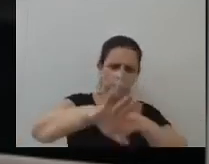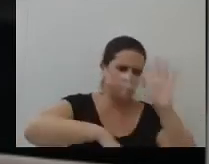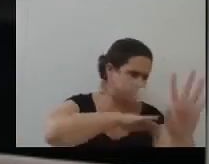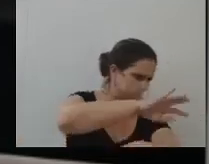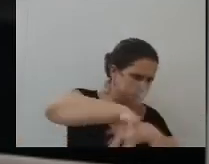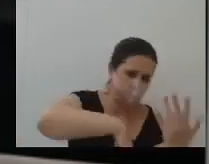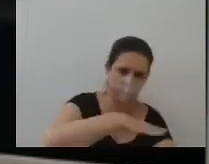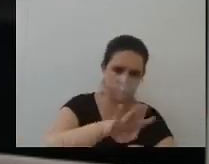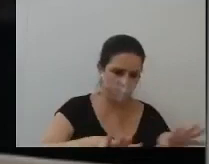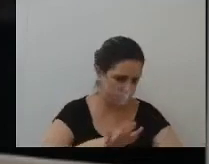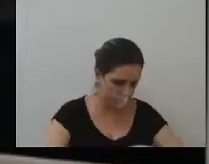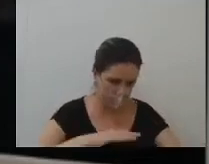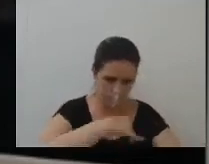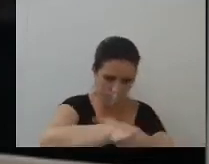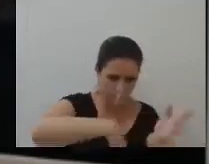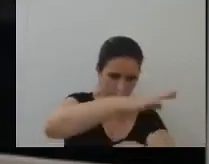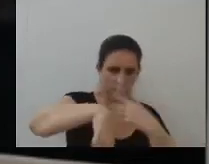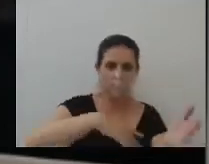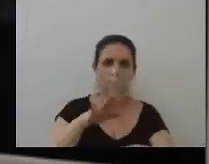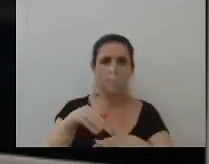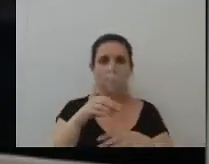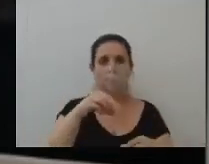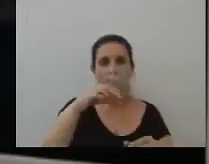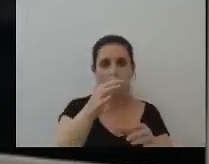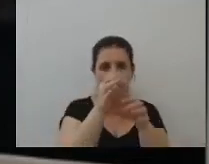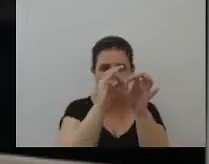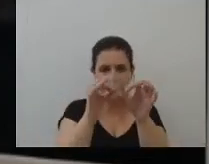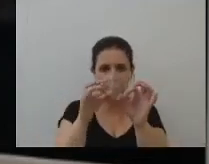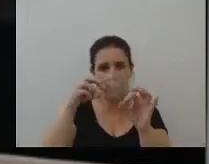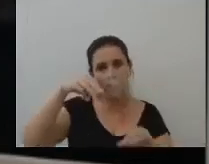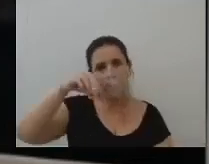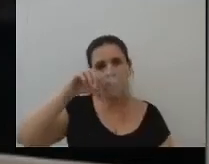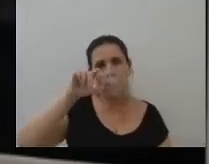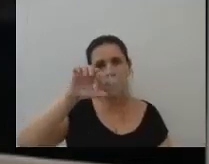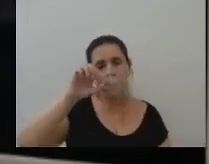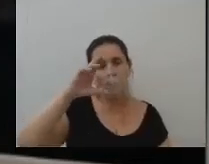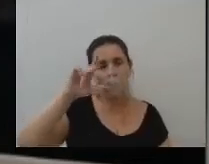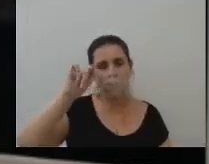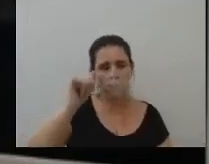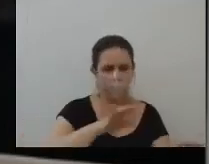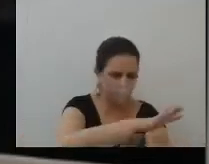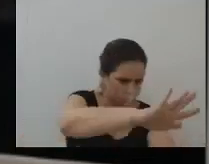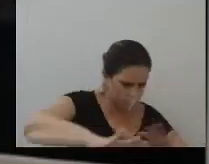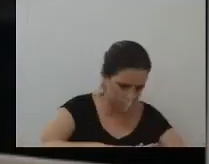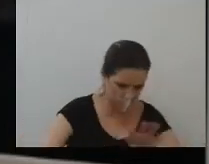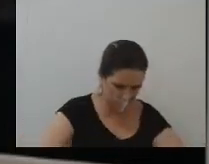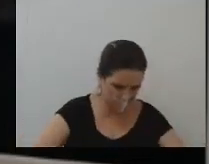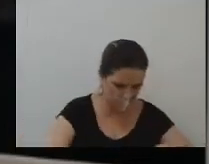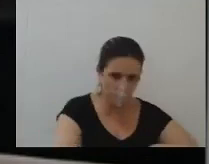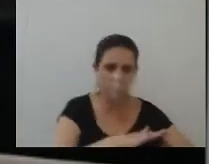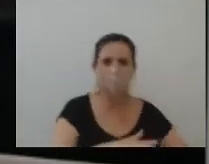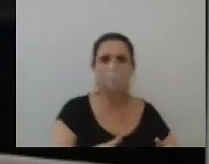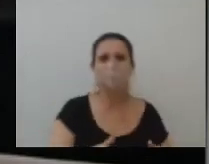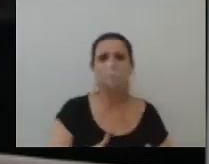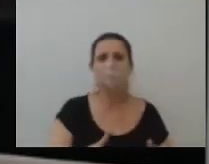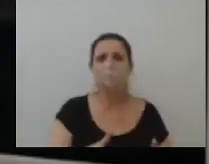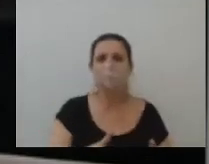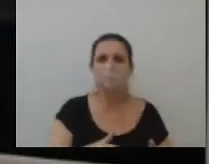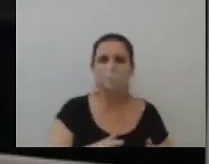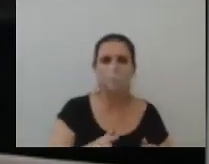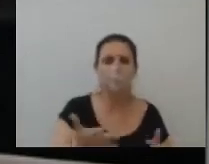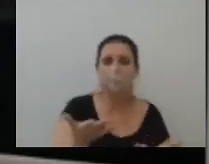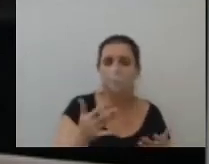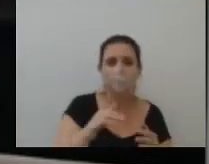bagunça aí de agitação, e ela vai e volta. Veja que essa barra, ela resiste a uma compressão. Essas moléculas não